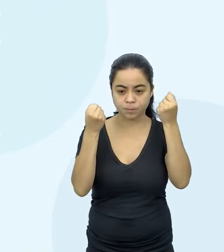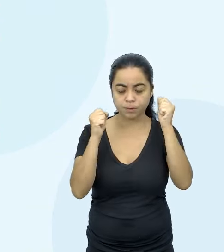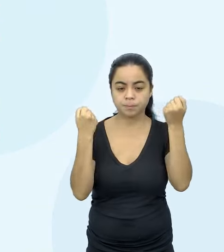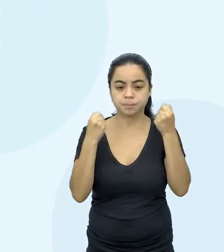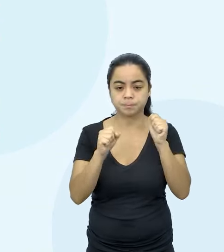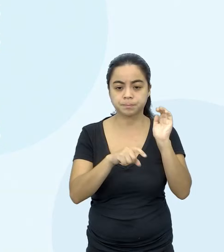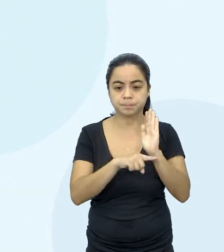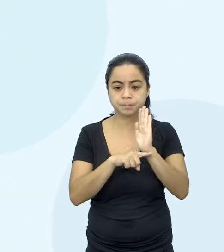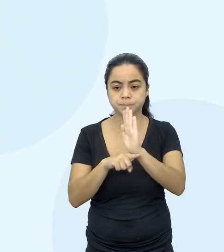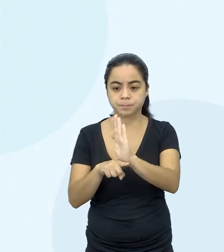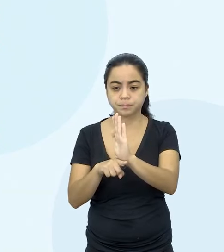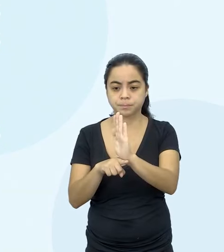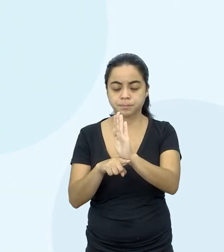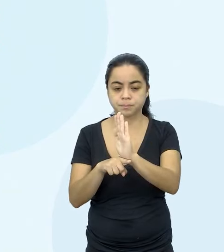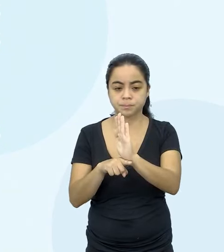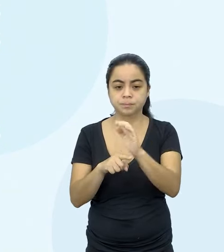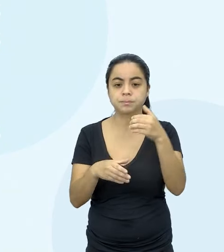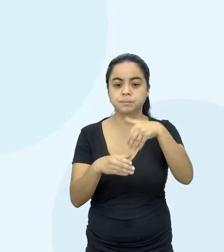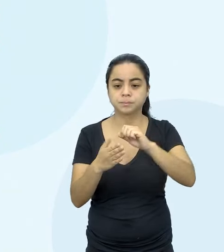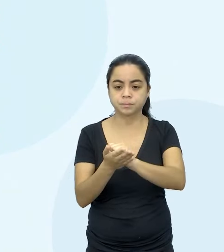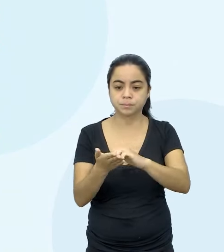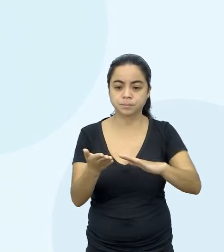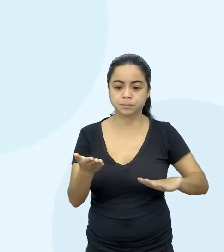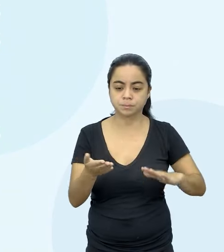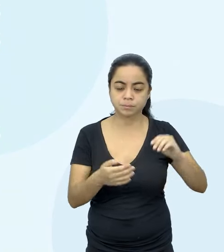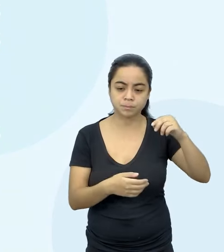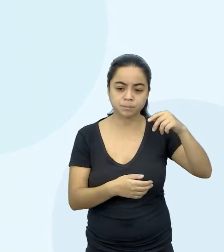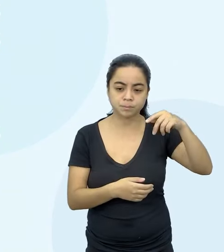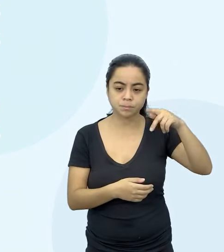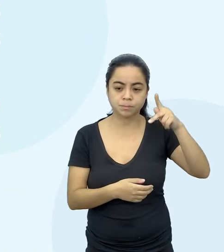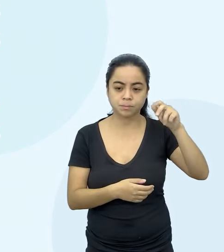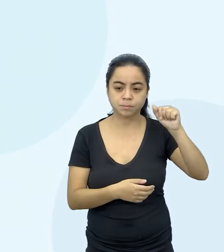pode ajudar nessa questão da atividade, né? Do parkour,